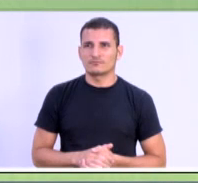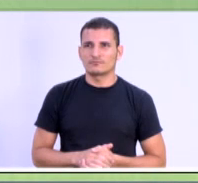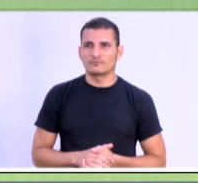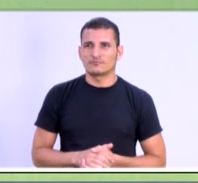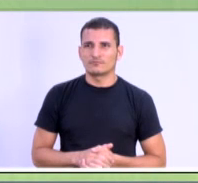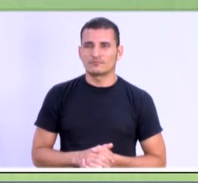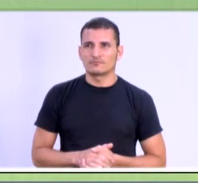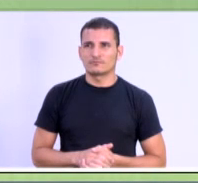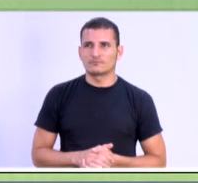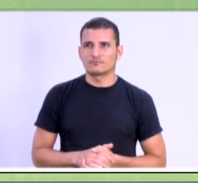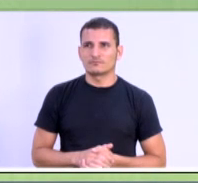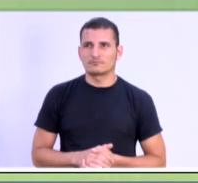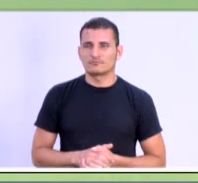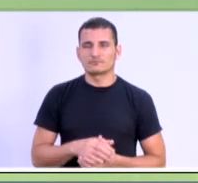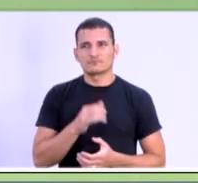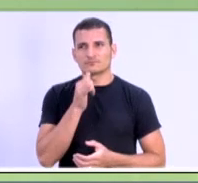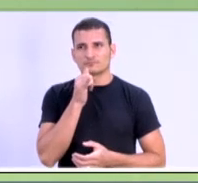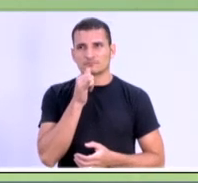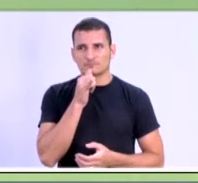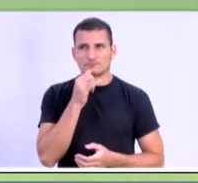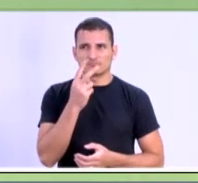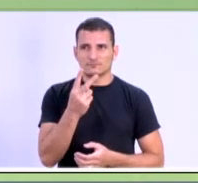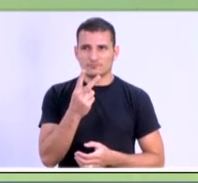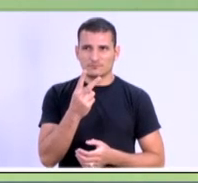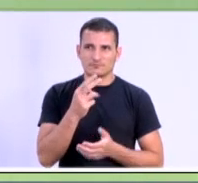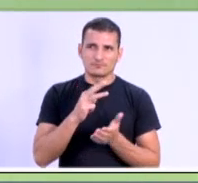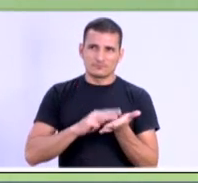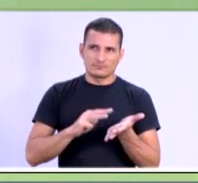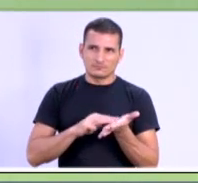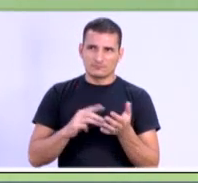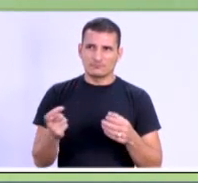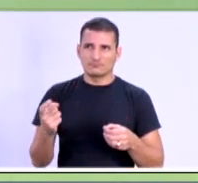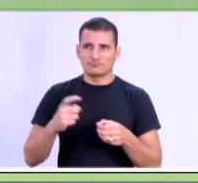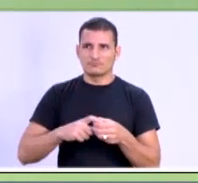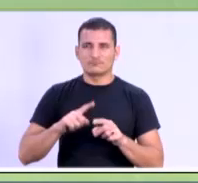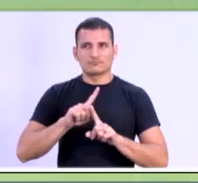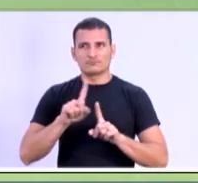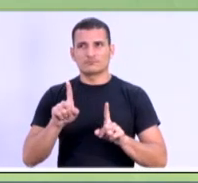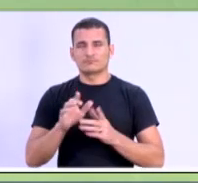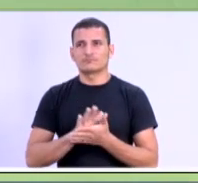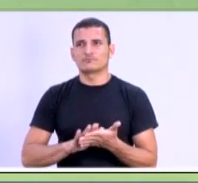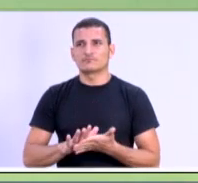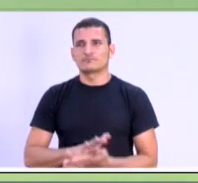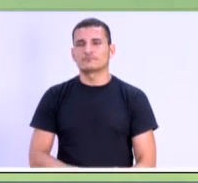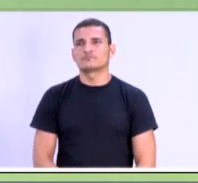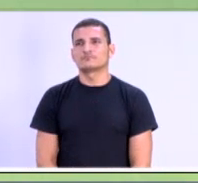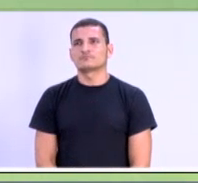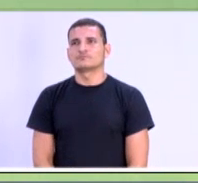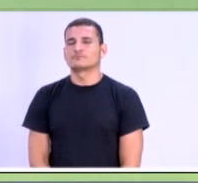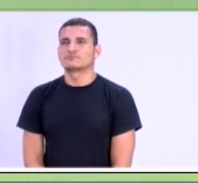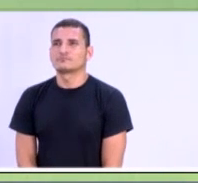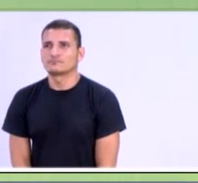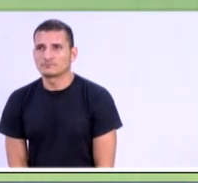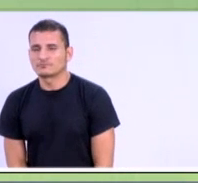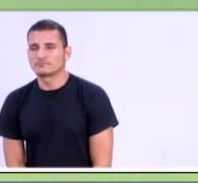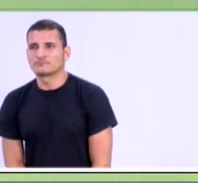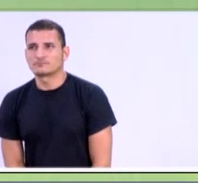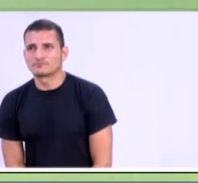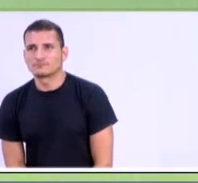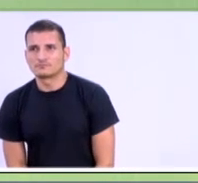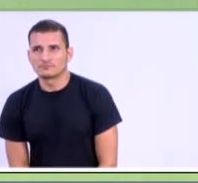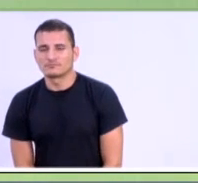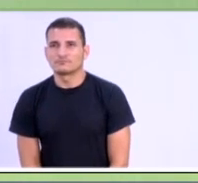Um exemplo, tá, de dois métodos que não retornam valor, vou colocar o não retornam.